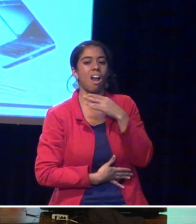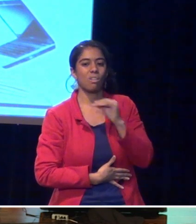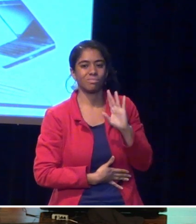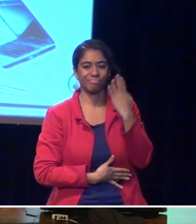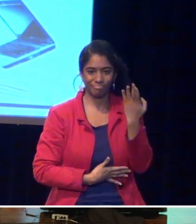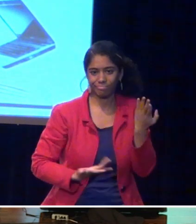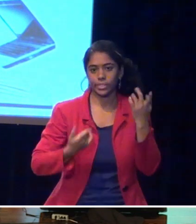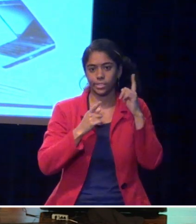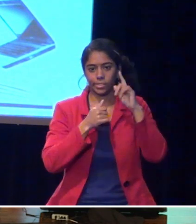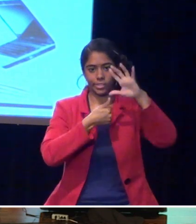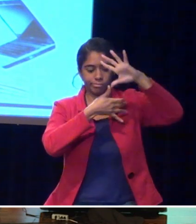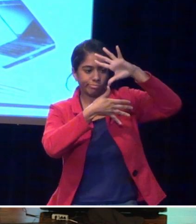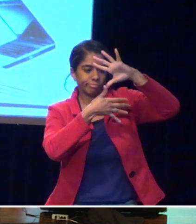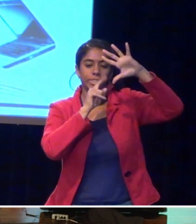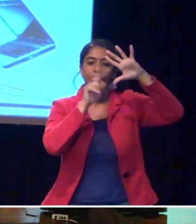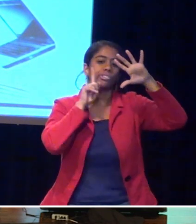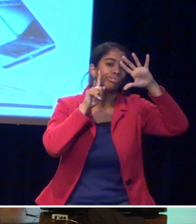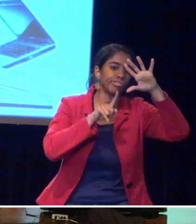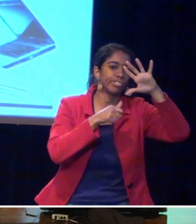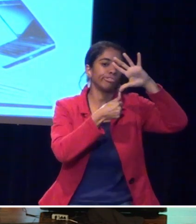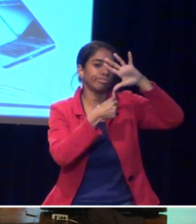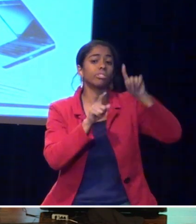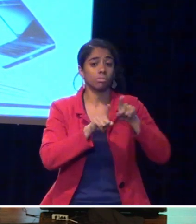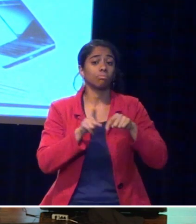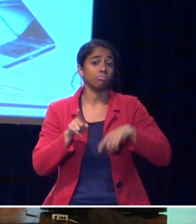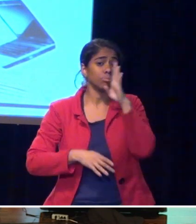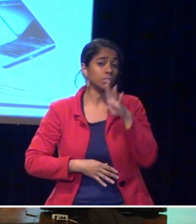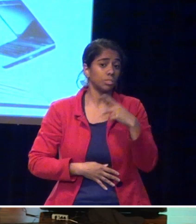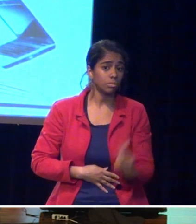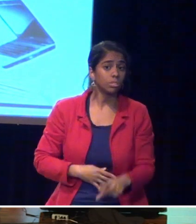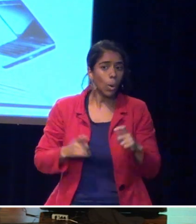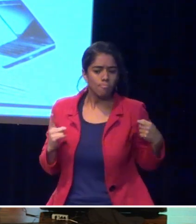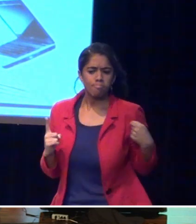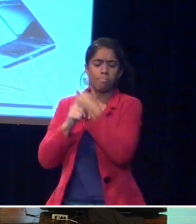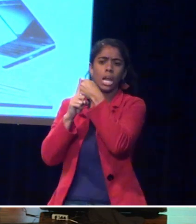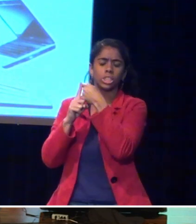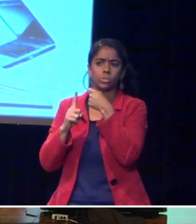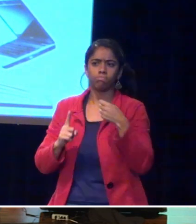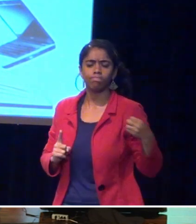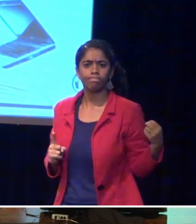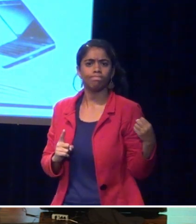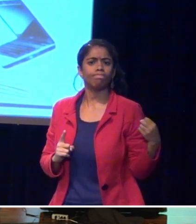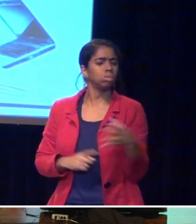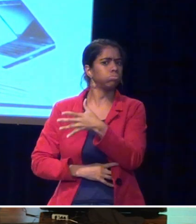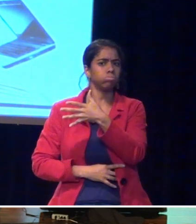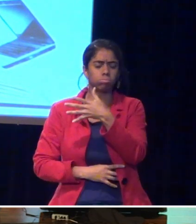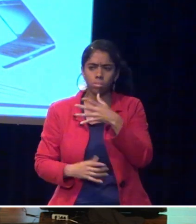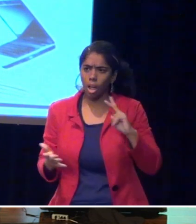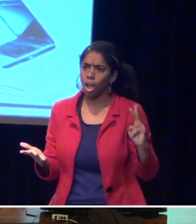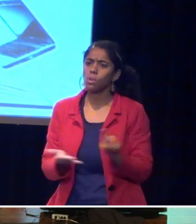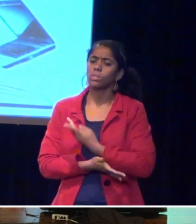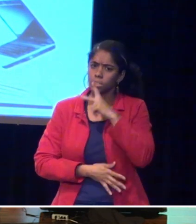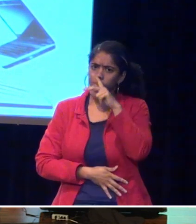a informação impactando as relações nas diversas áreas da nossa vida. E tem que impactar também,